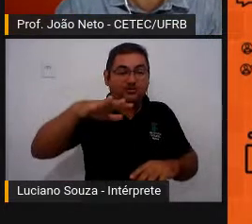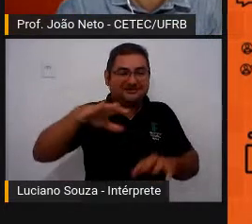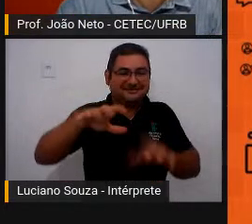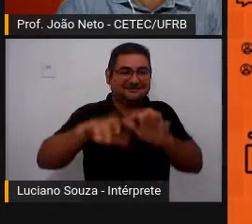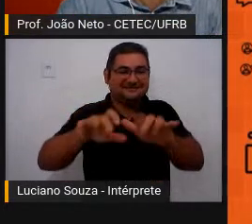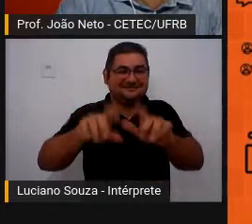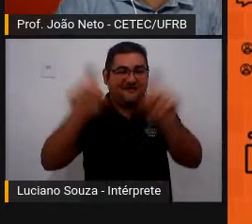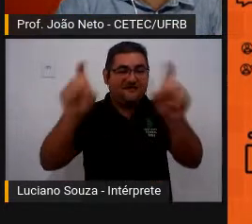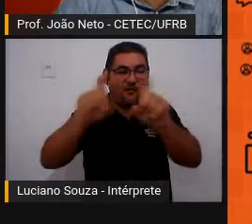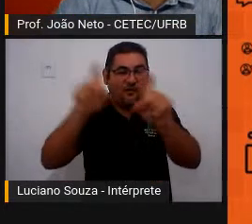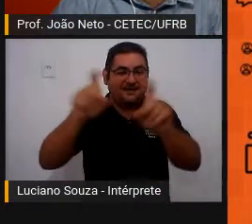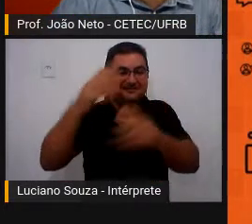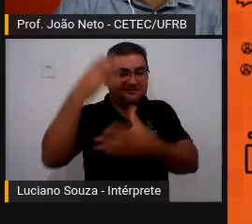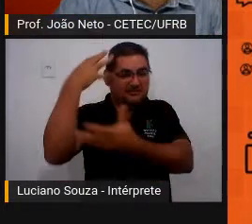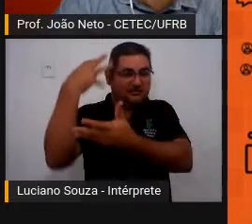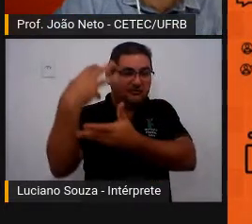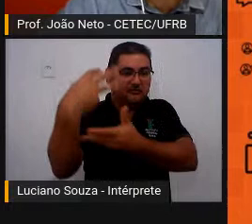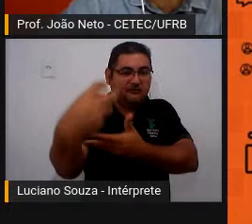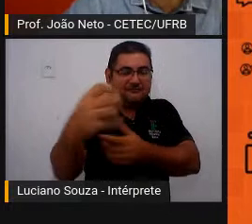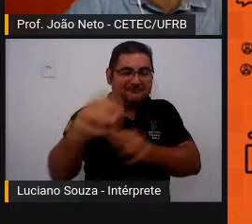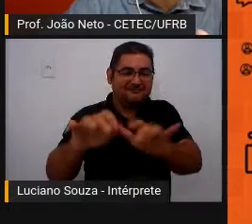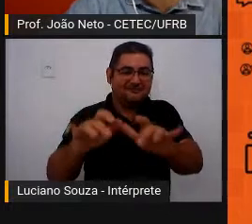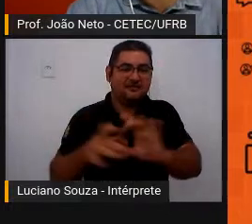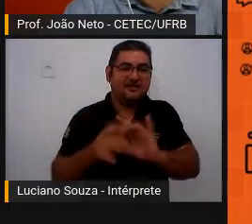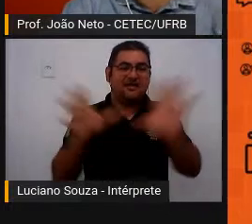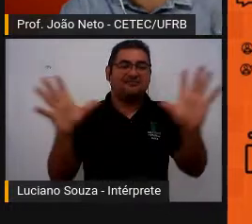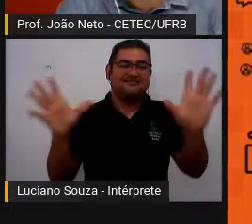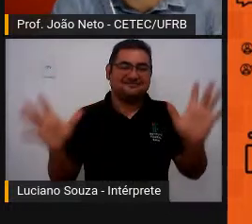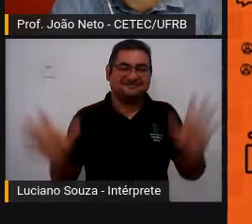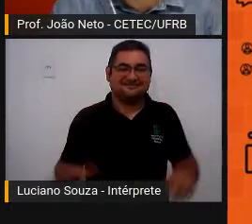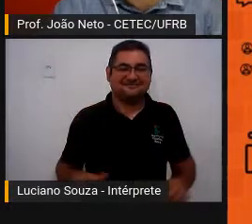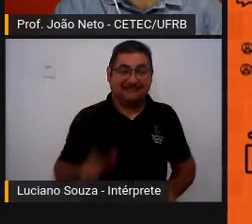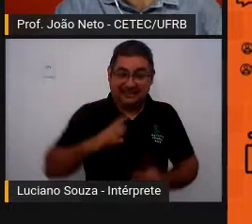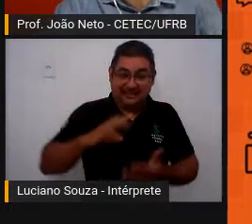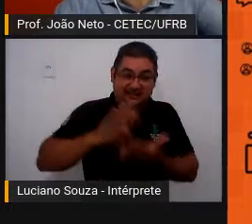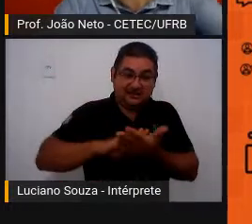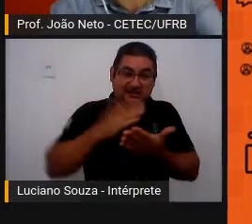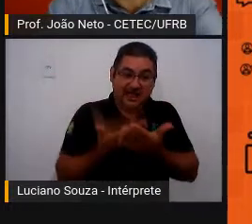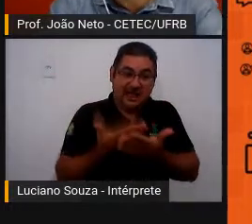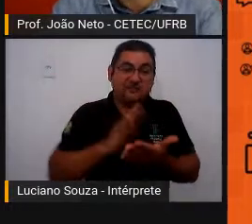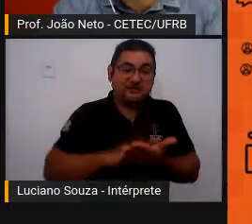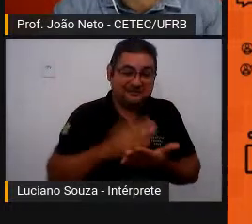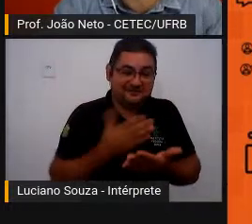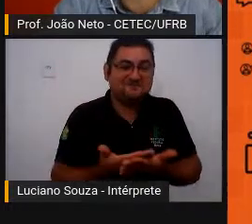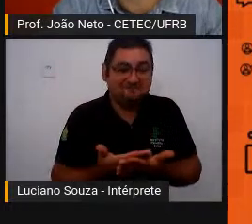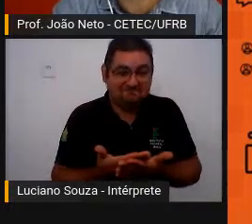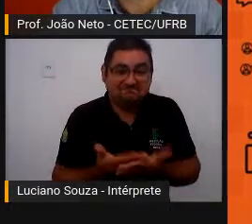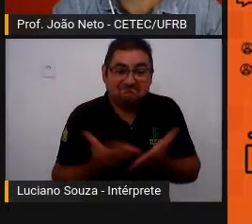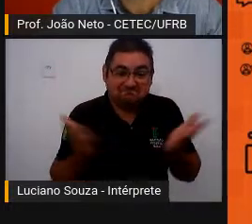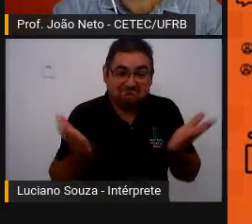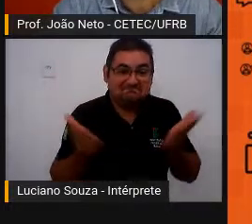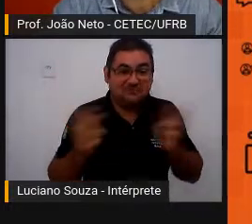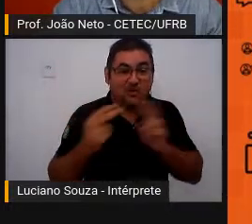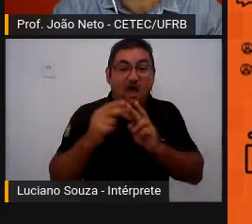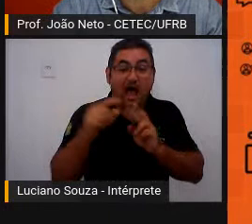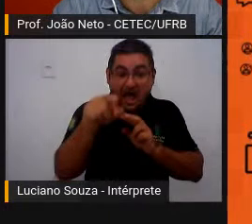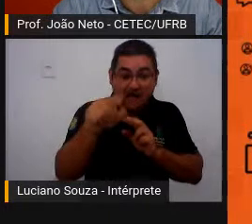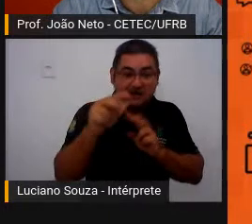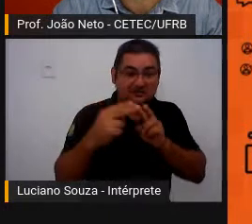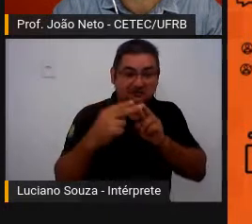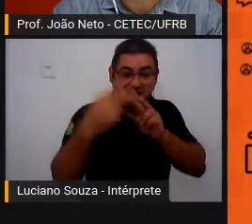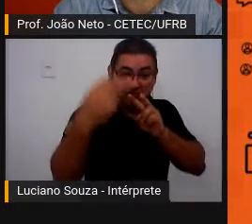máquinas nós temos também os intérpretes de libras e aí as nossas virtuais